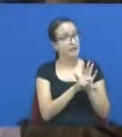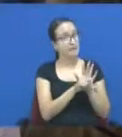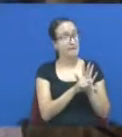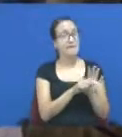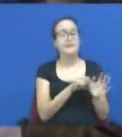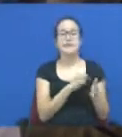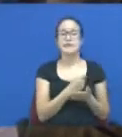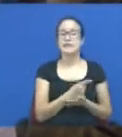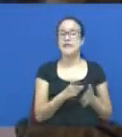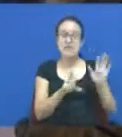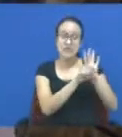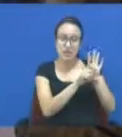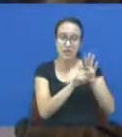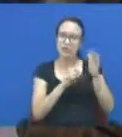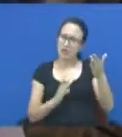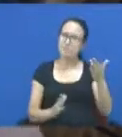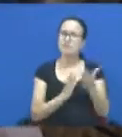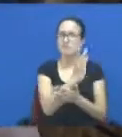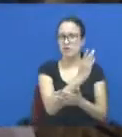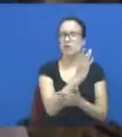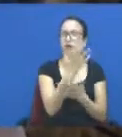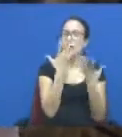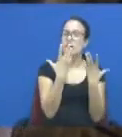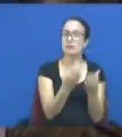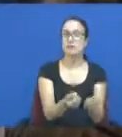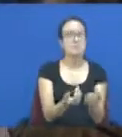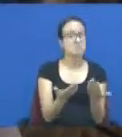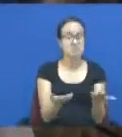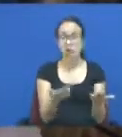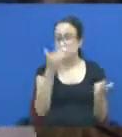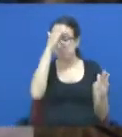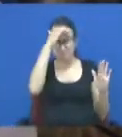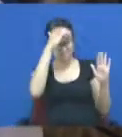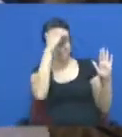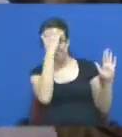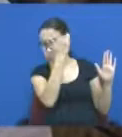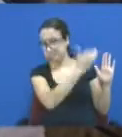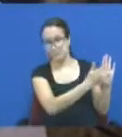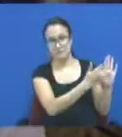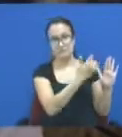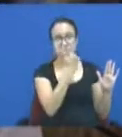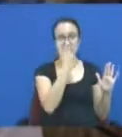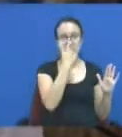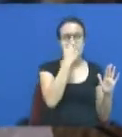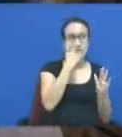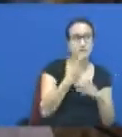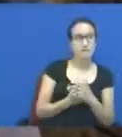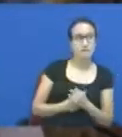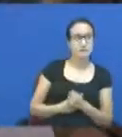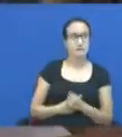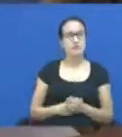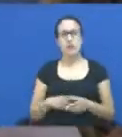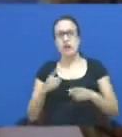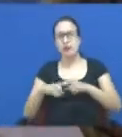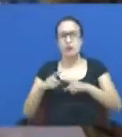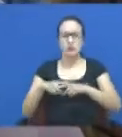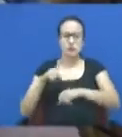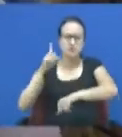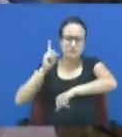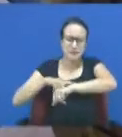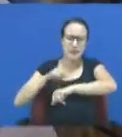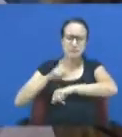leis que são aprovadas e que, de fato, elas não são cumpridas. A questão do tempo de